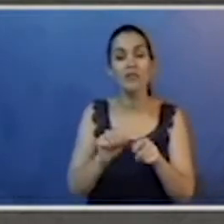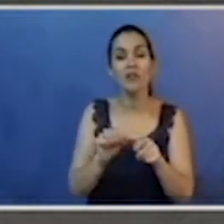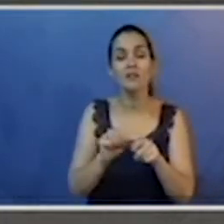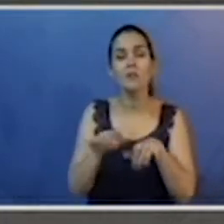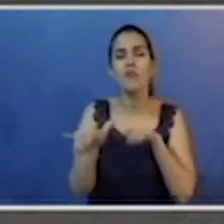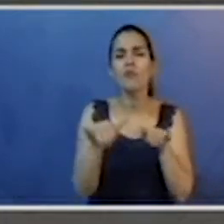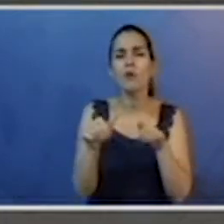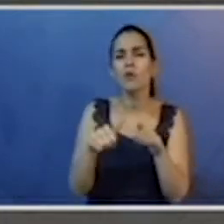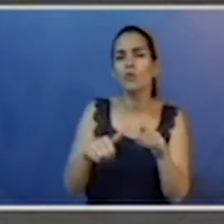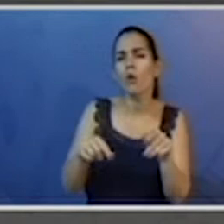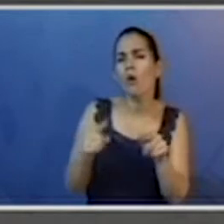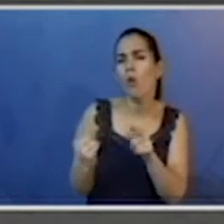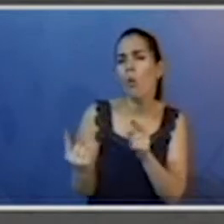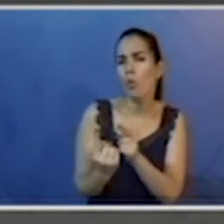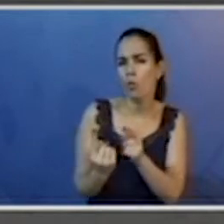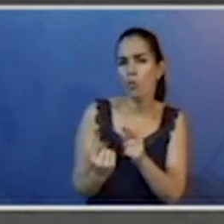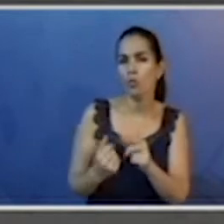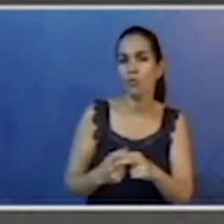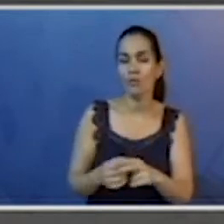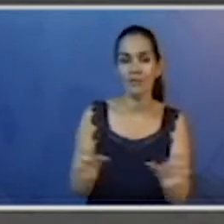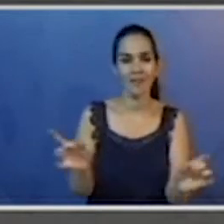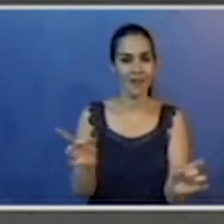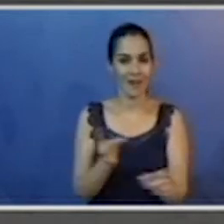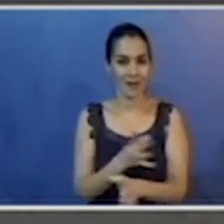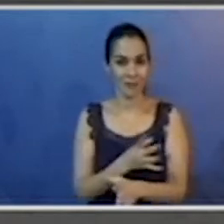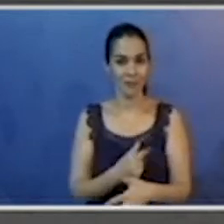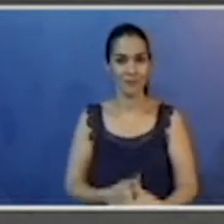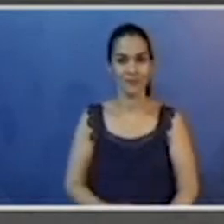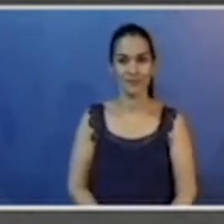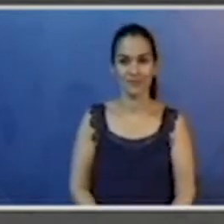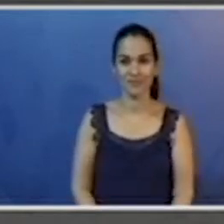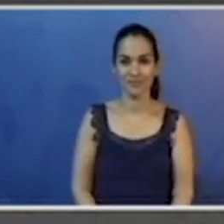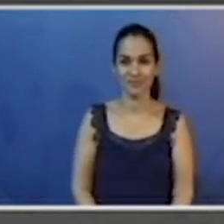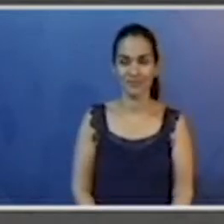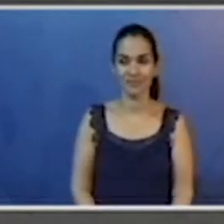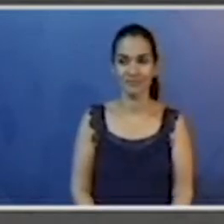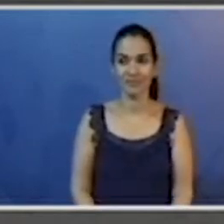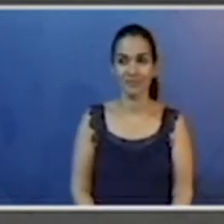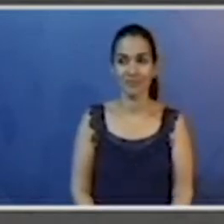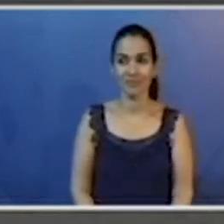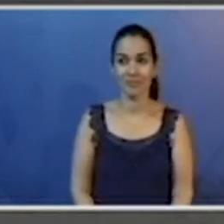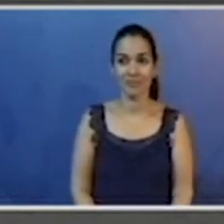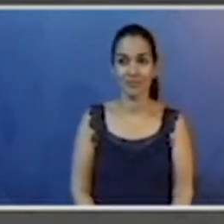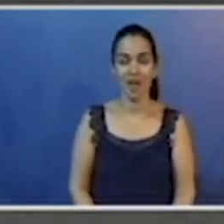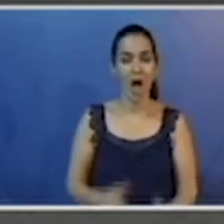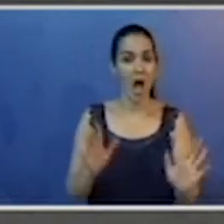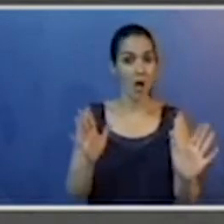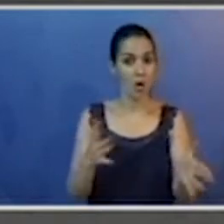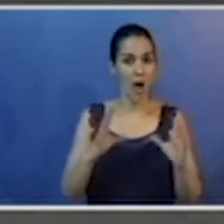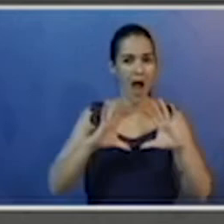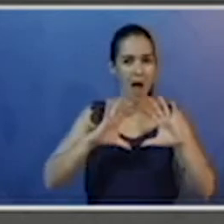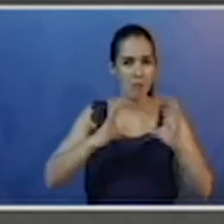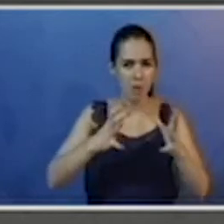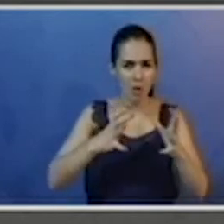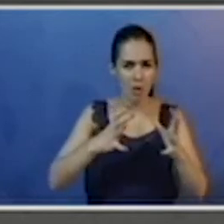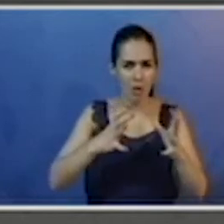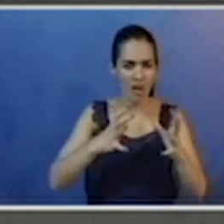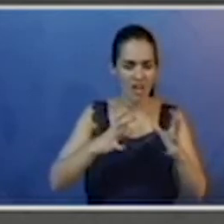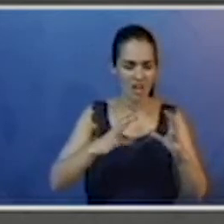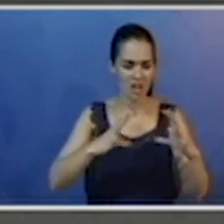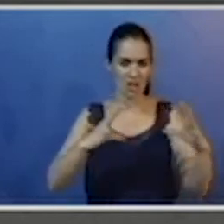né Beleza consegui né só com a sola do pé beleza vamos abandonar um pouco a bola grande né